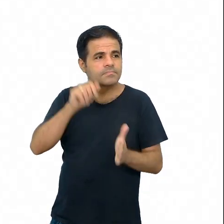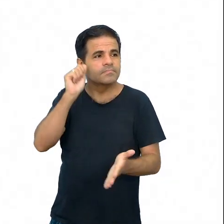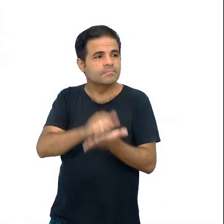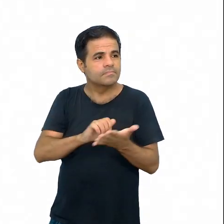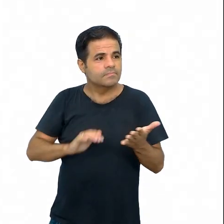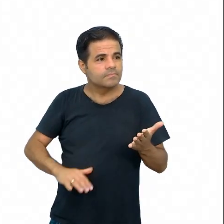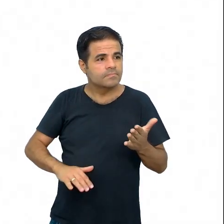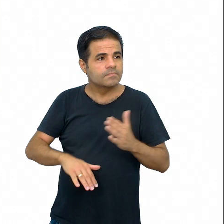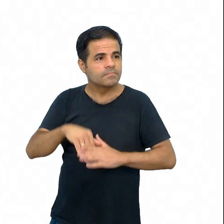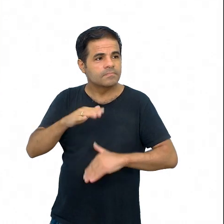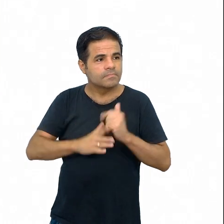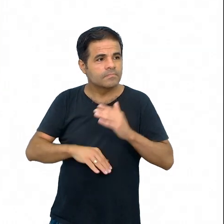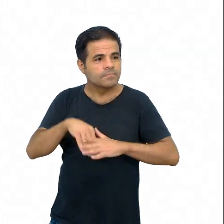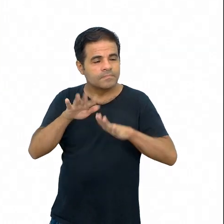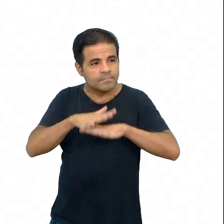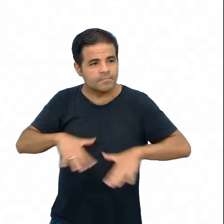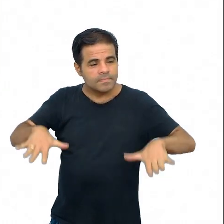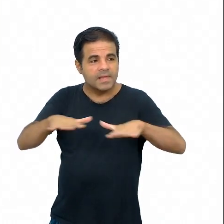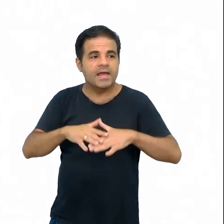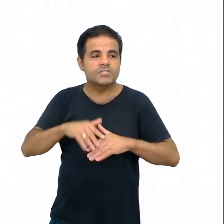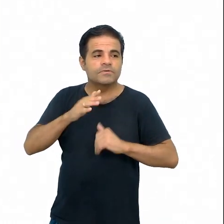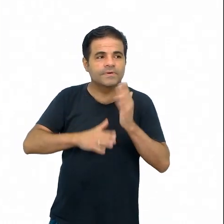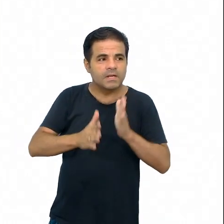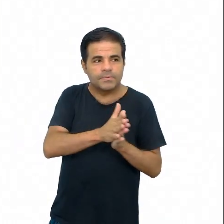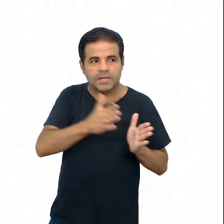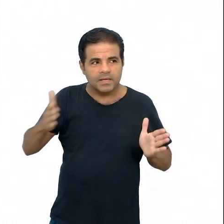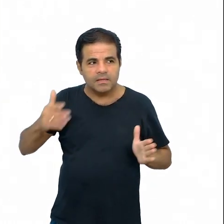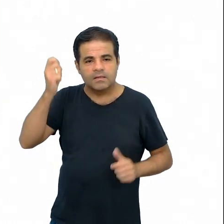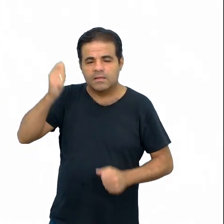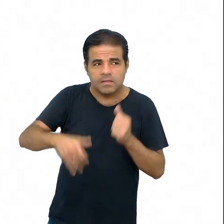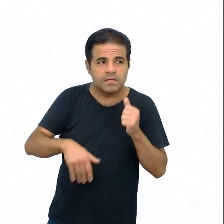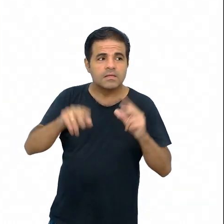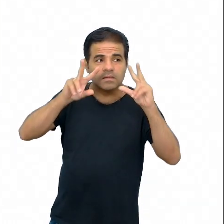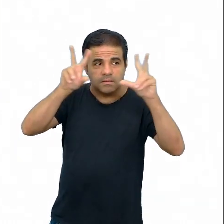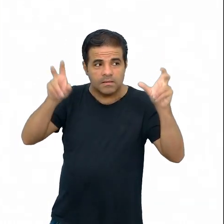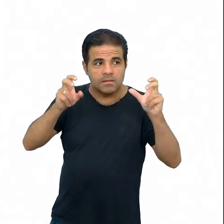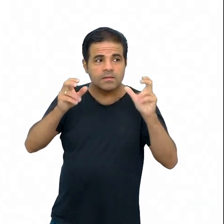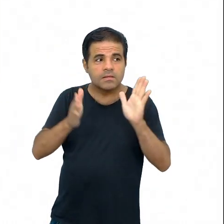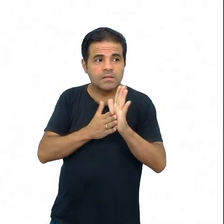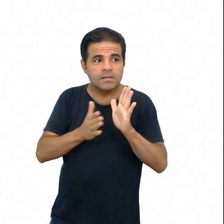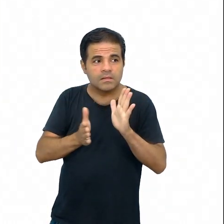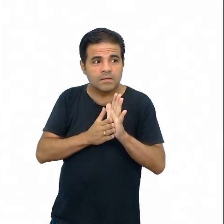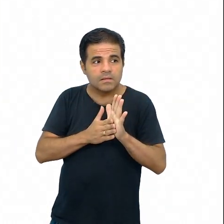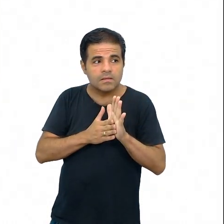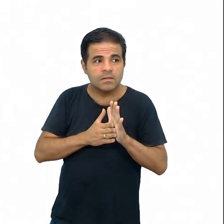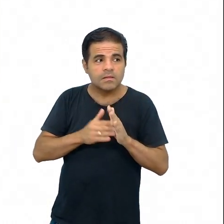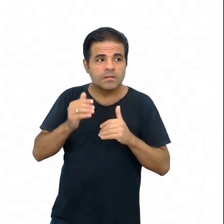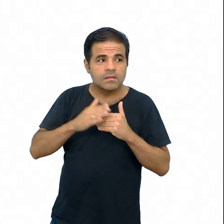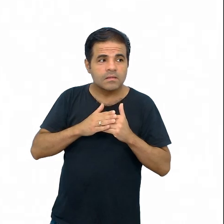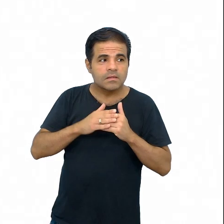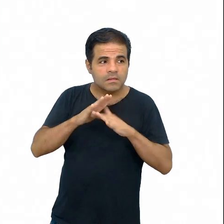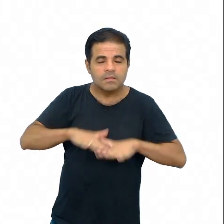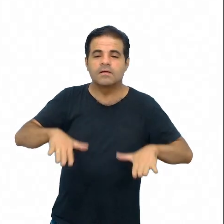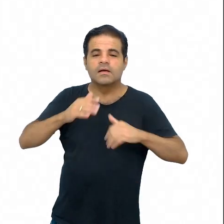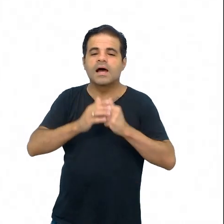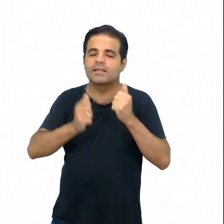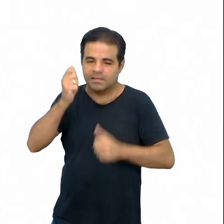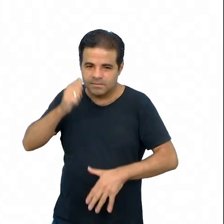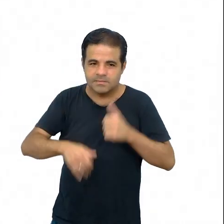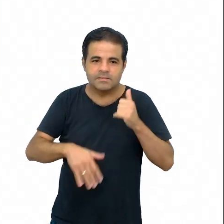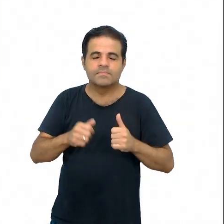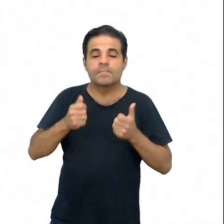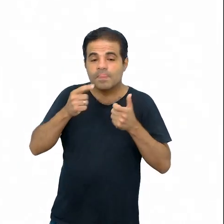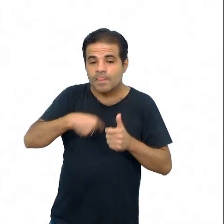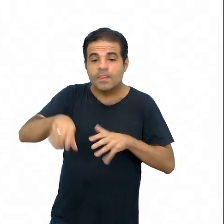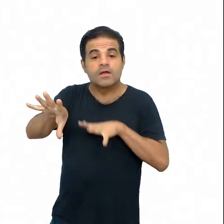atividades do Aprender Sempre. E o terceiro momento é a sugestão da proposta, ou de mais de uma proposta, porque aqui